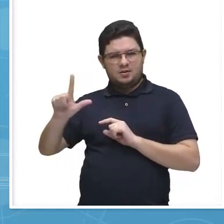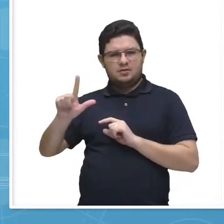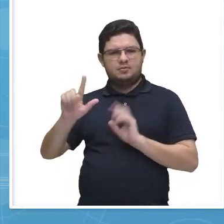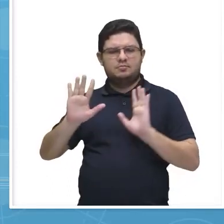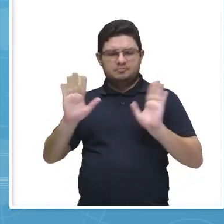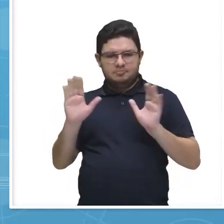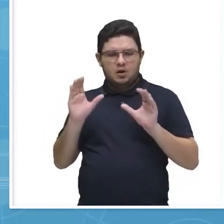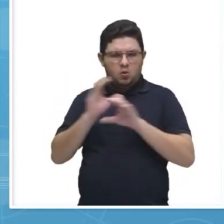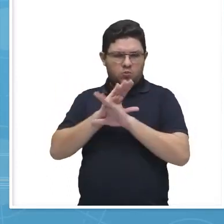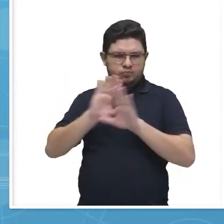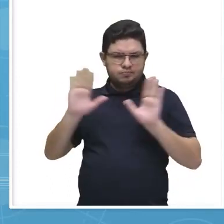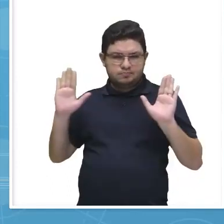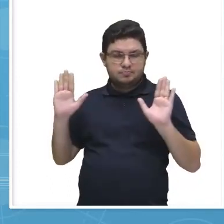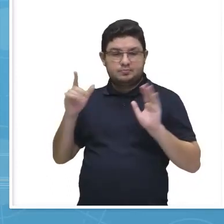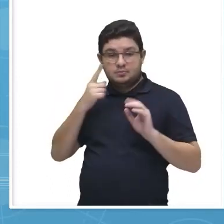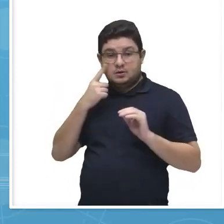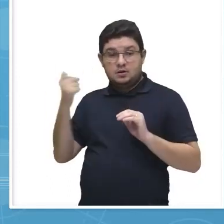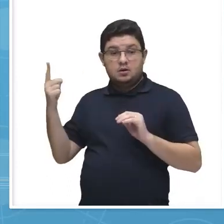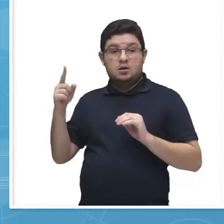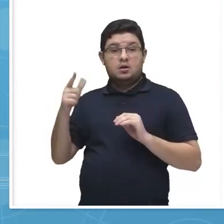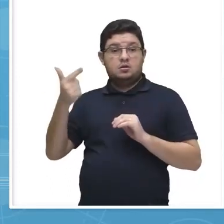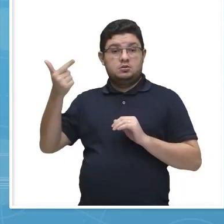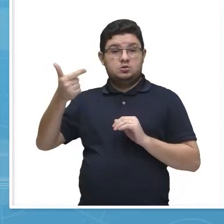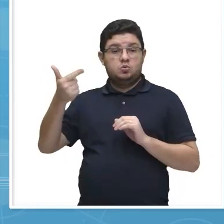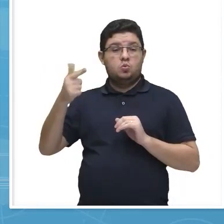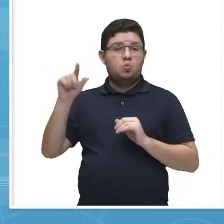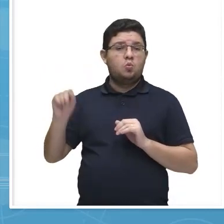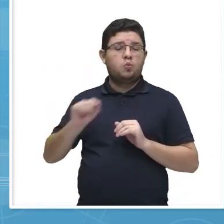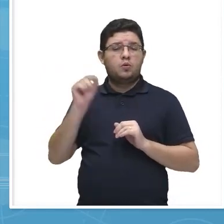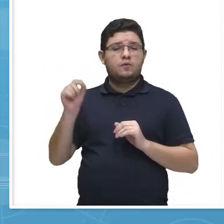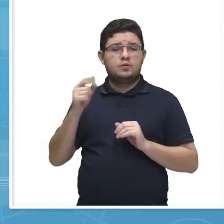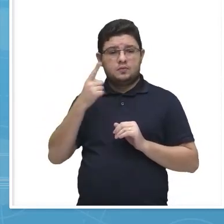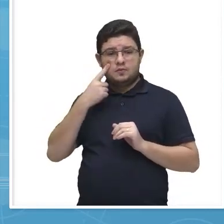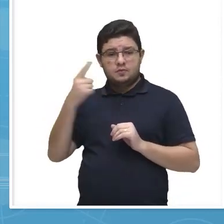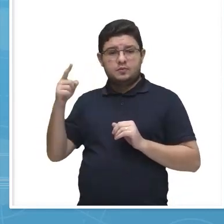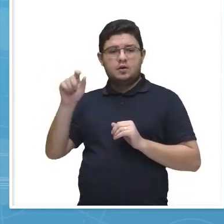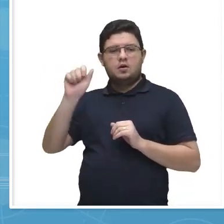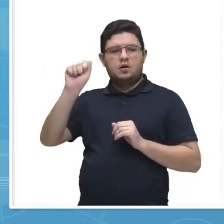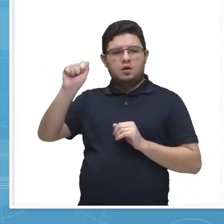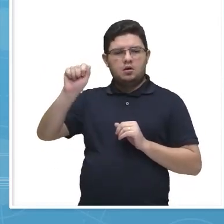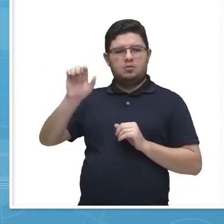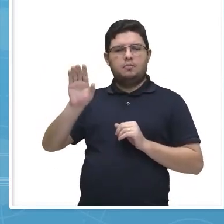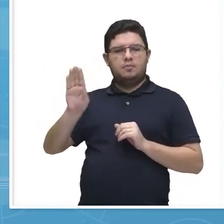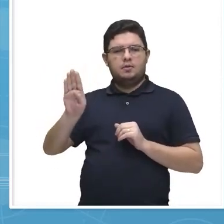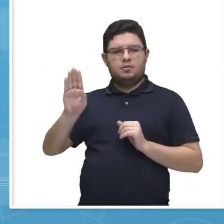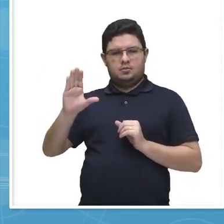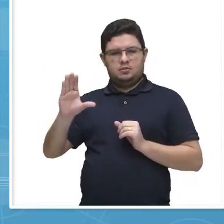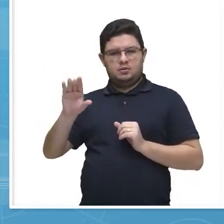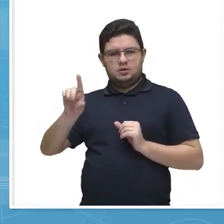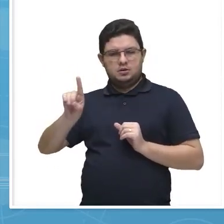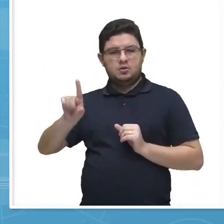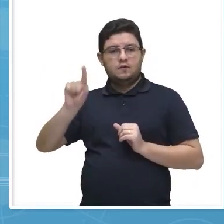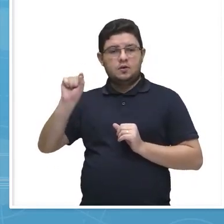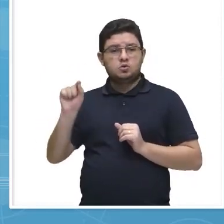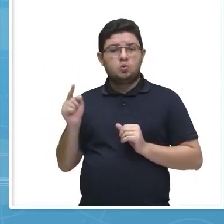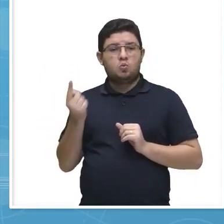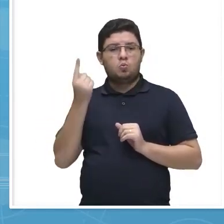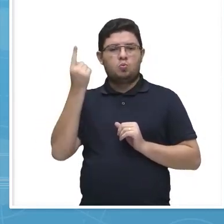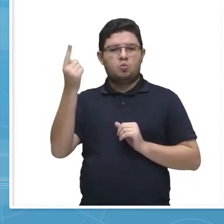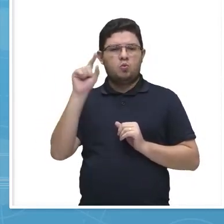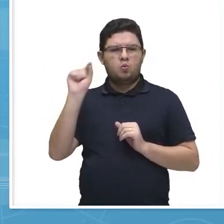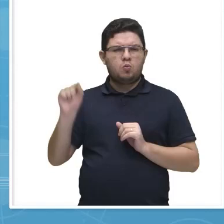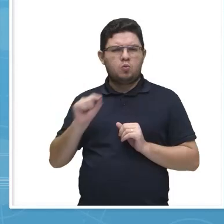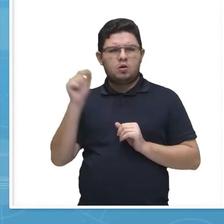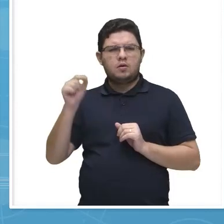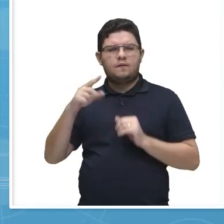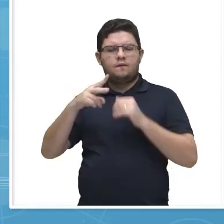meus queridos, a segunda você também vai analisar cada uma delas e vai identificar, apontar para mim